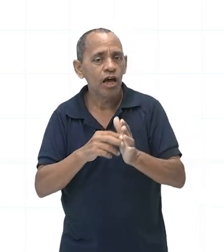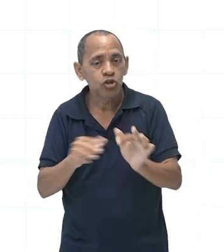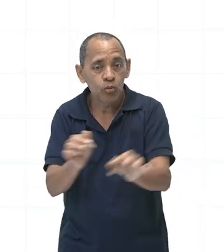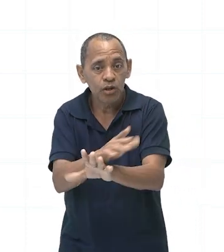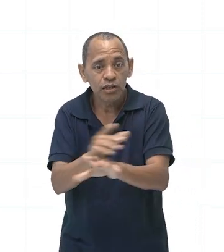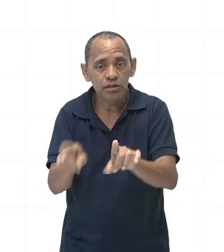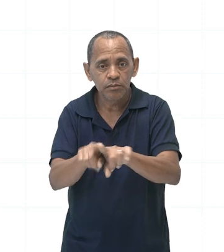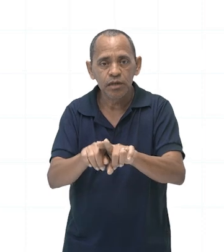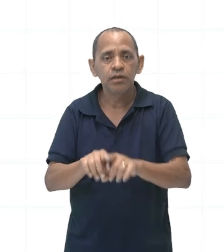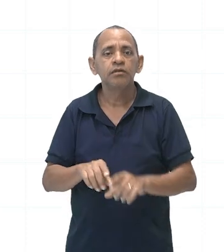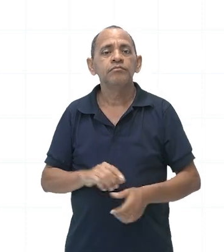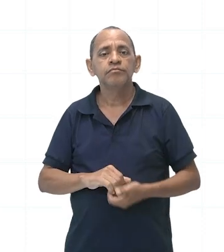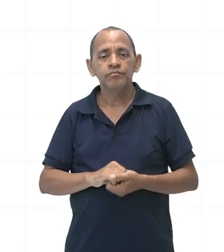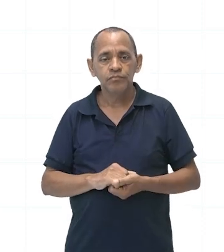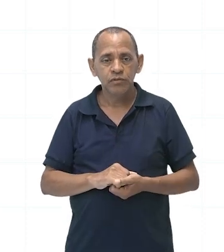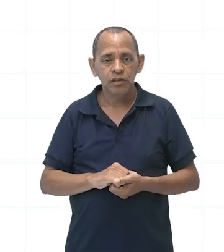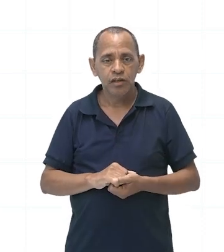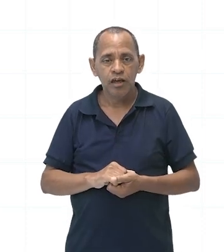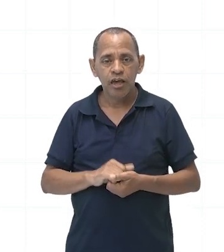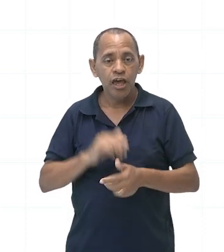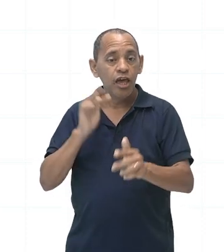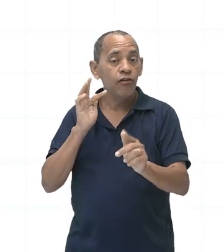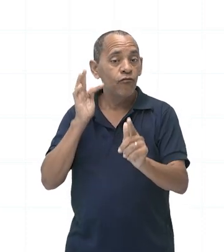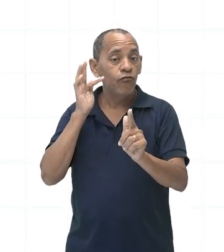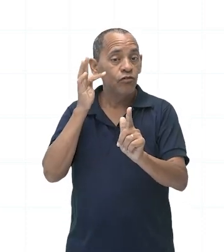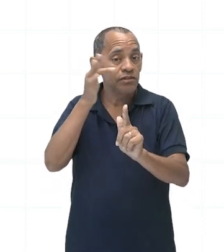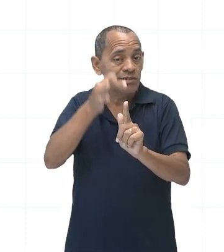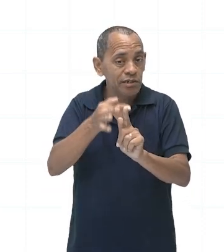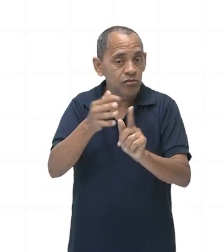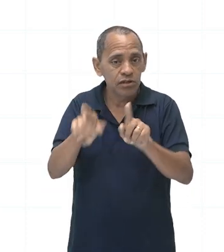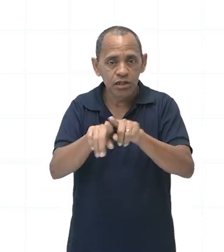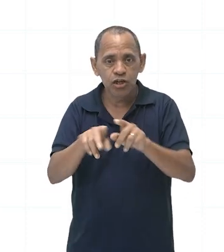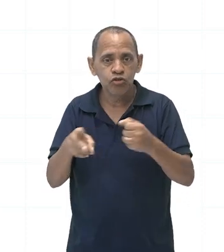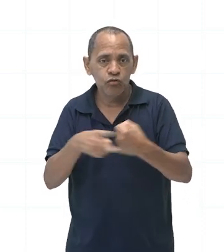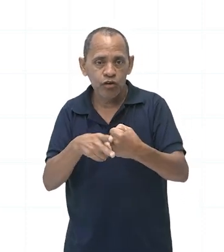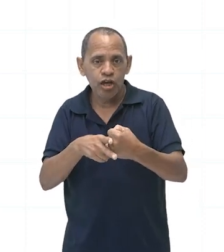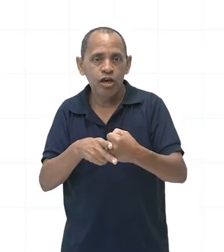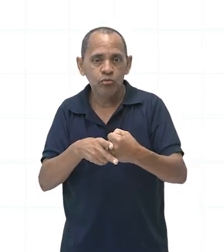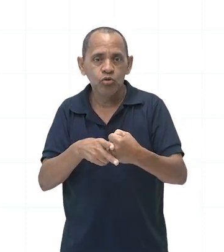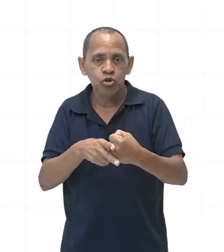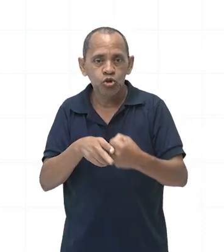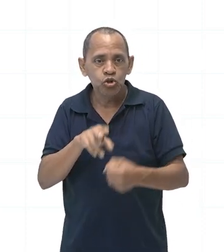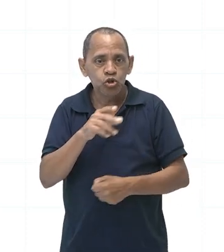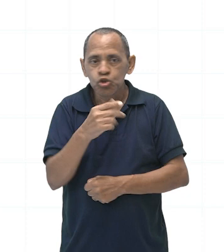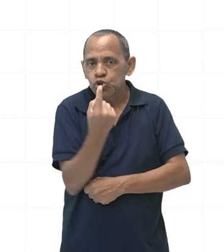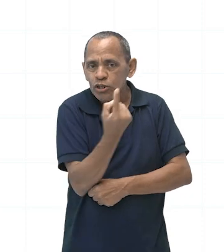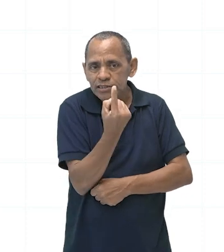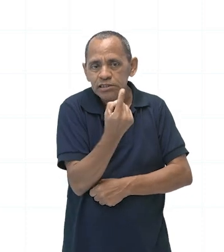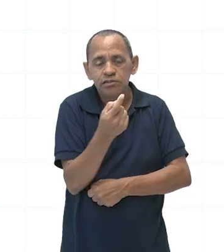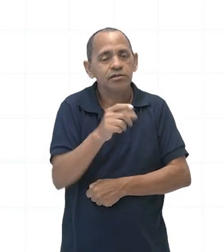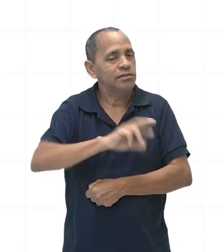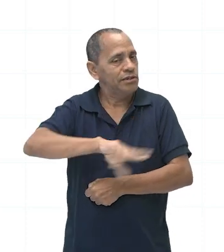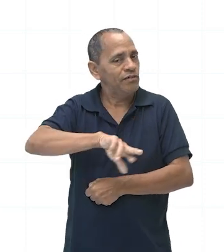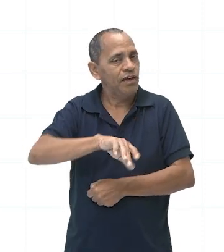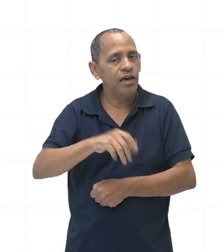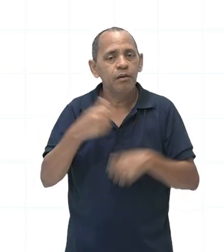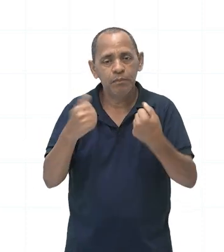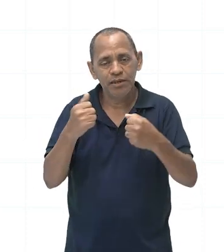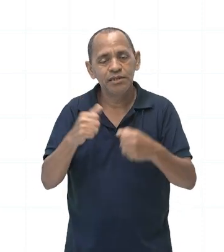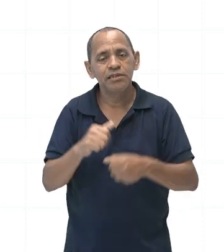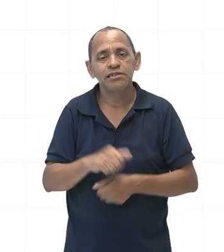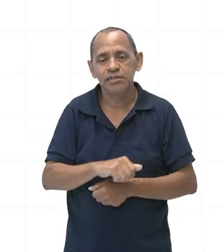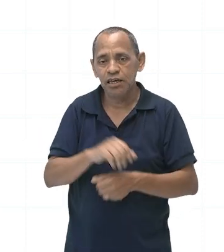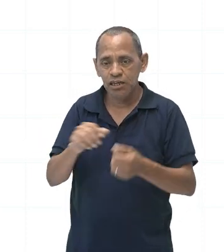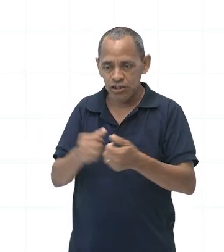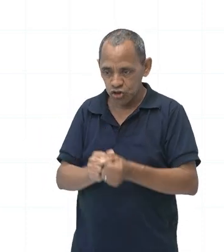em função do seu verbo. E esse complemento ele não se sustenta sozinho, ele precisa da oração principal, que os acontecimentos online não são tão graves. Então